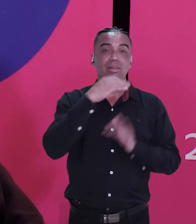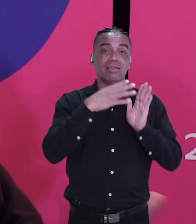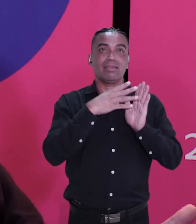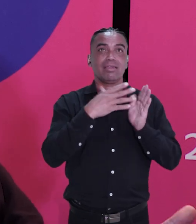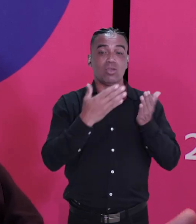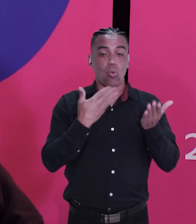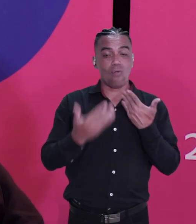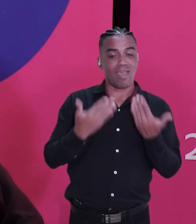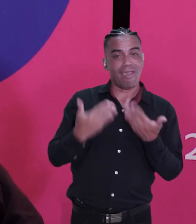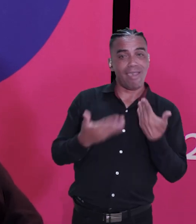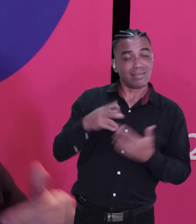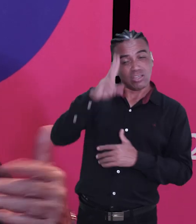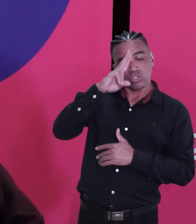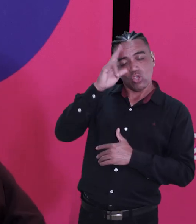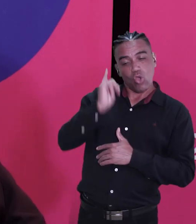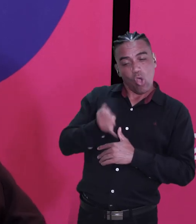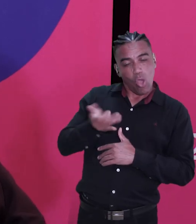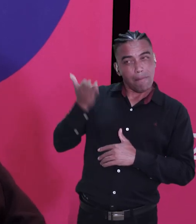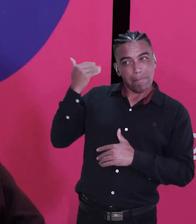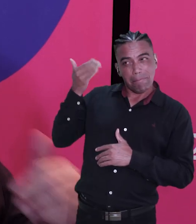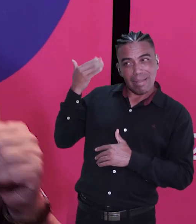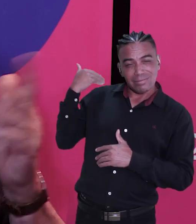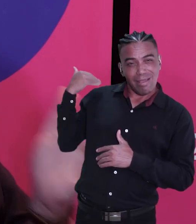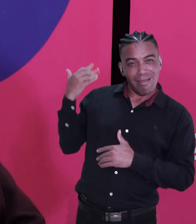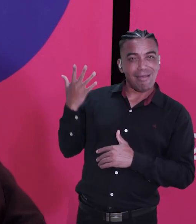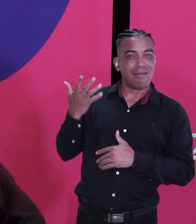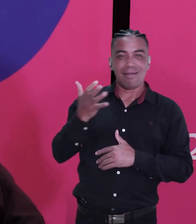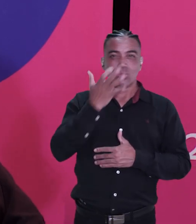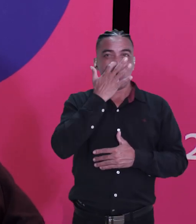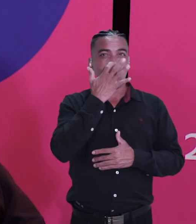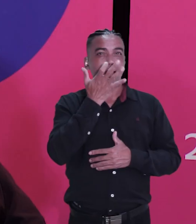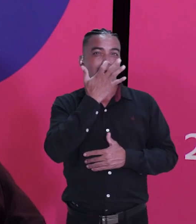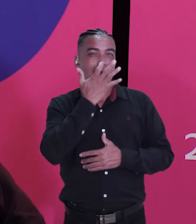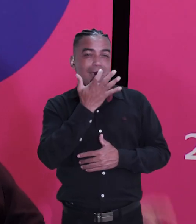uma conversa, sabe? Me contava história do passado, me contava, sabe? É